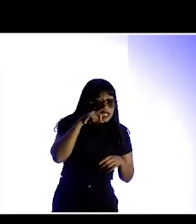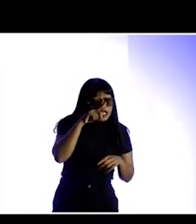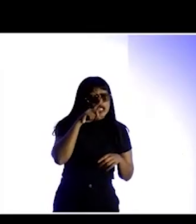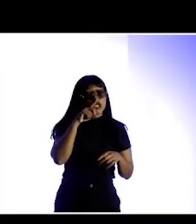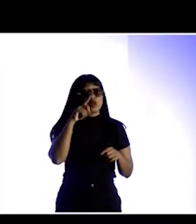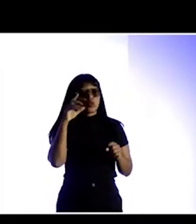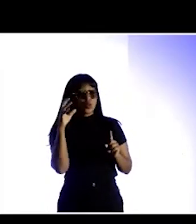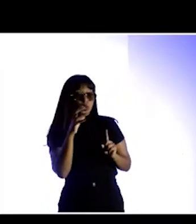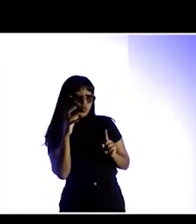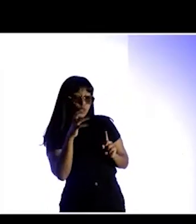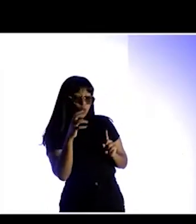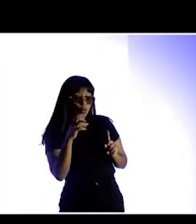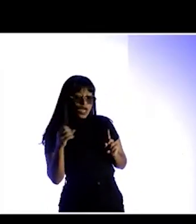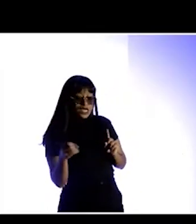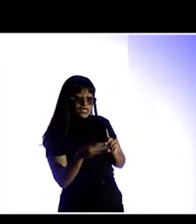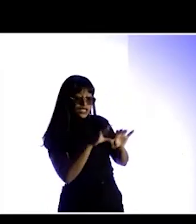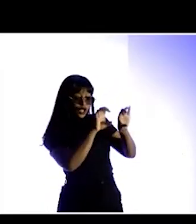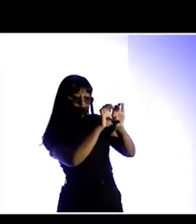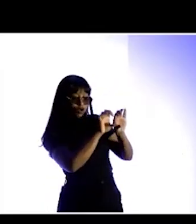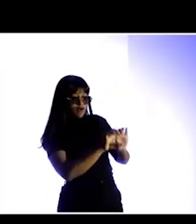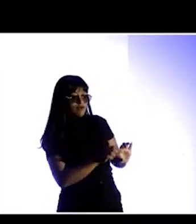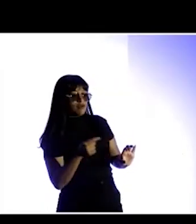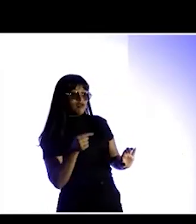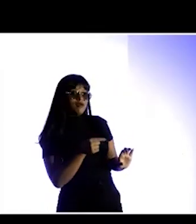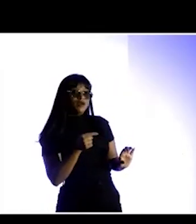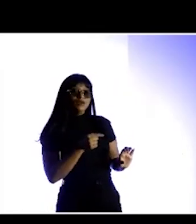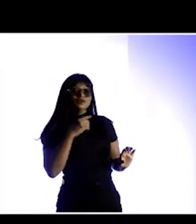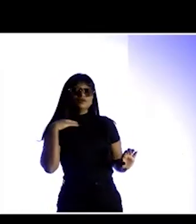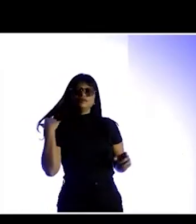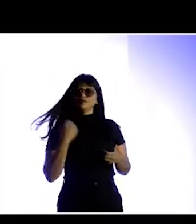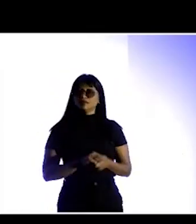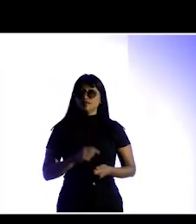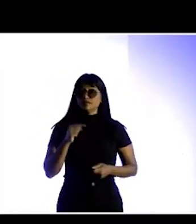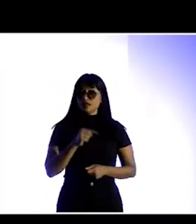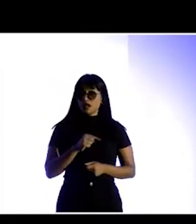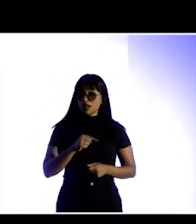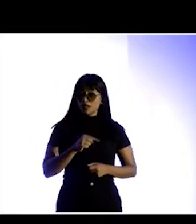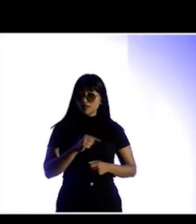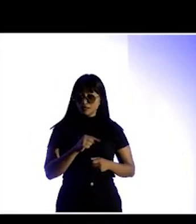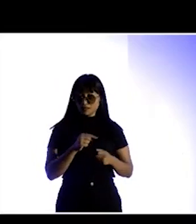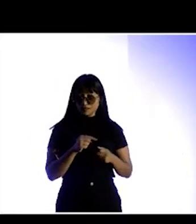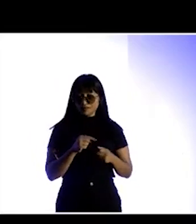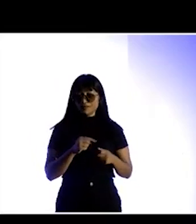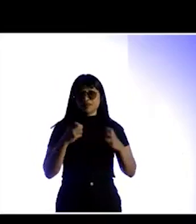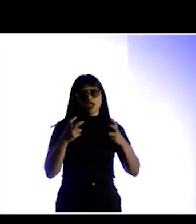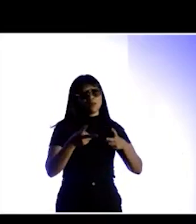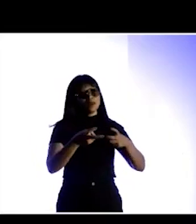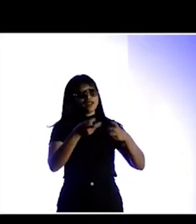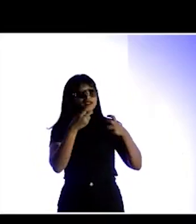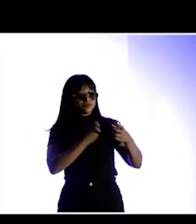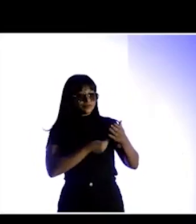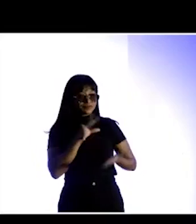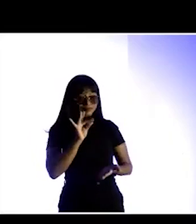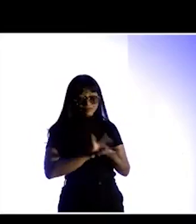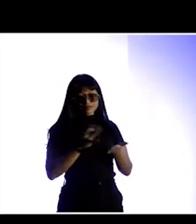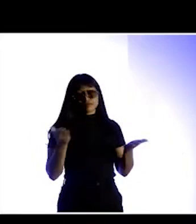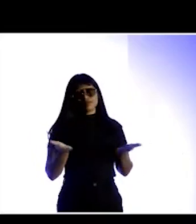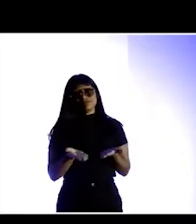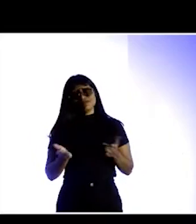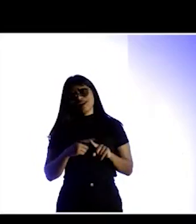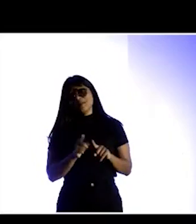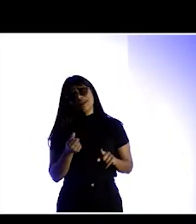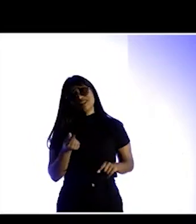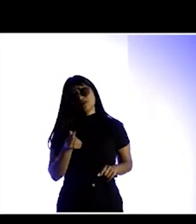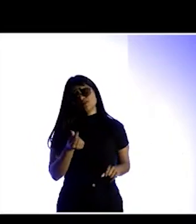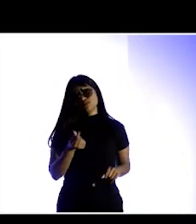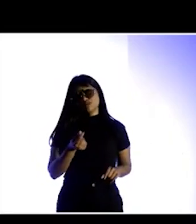nova infraestrutura. Isso foi um avanço, né, para a gente poder começar a encarar a nova realidade. E isso aumenta muito o custo. Não tem como fugir.